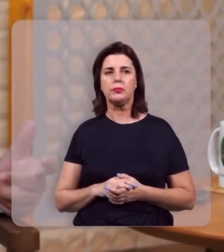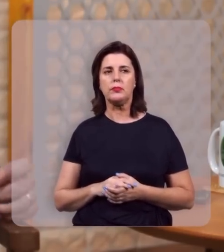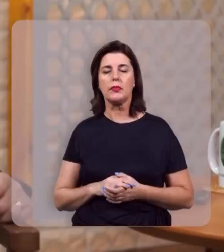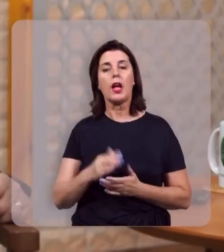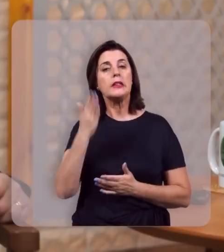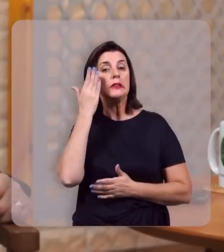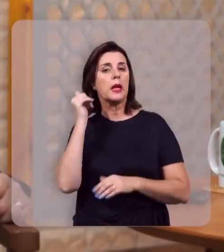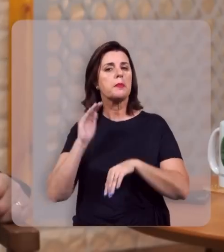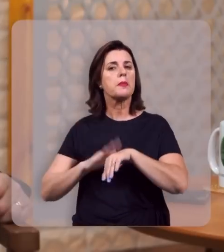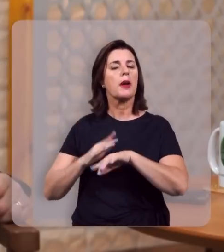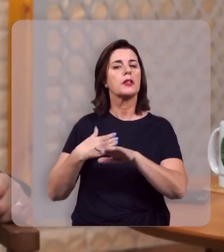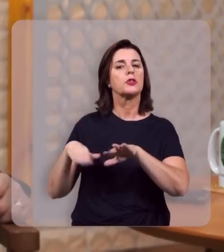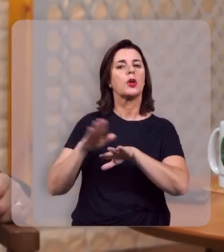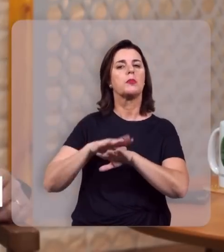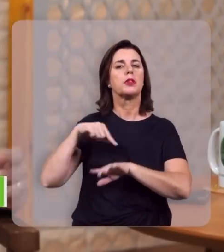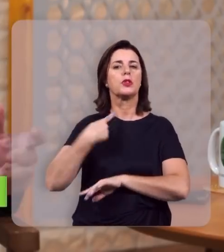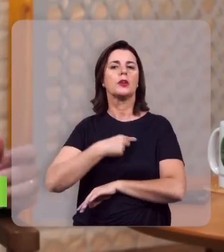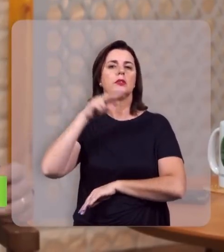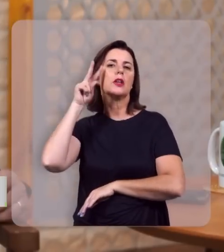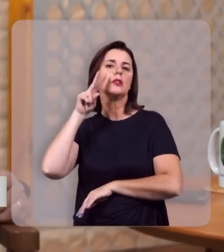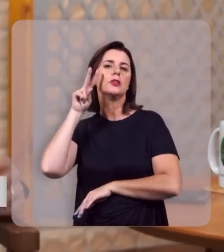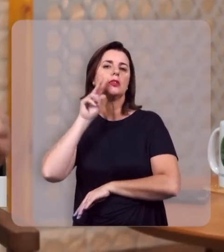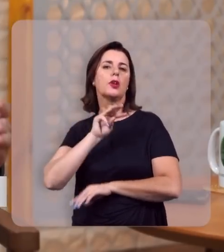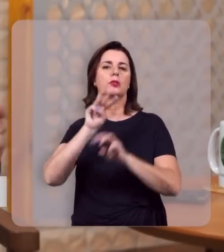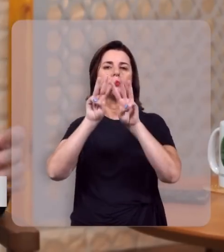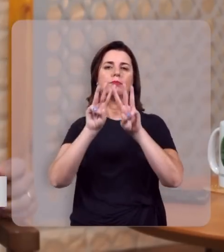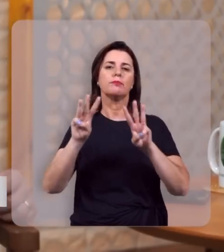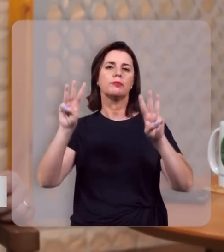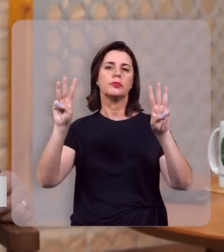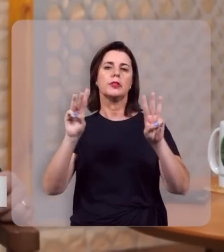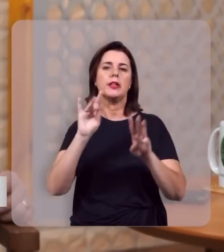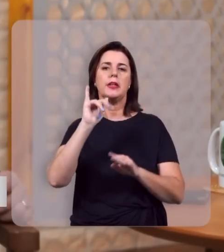@IPBOficial. E saiba mais sobre a nossa história no nosso site